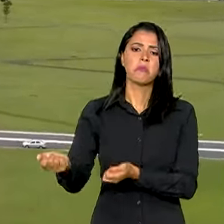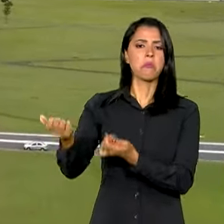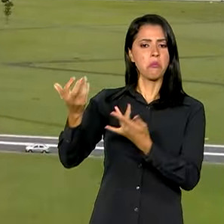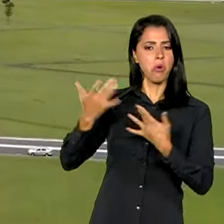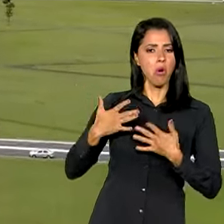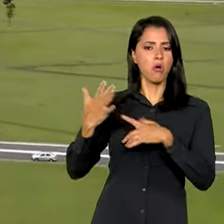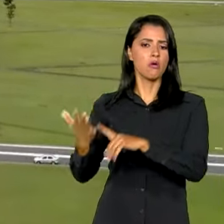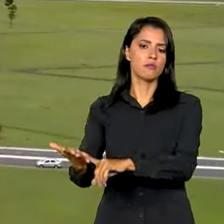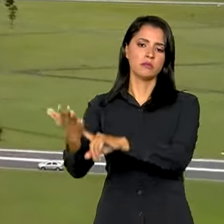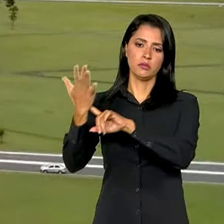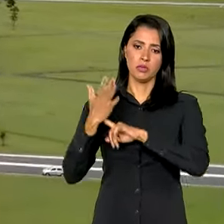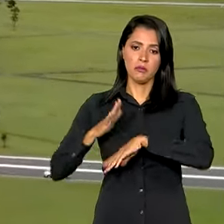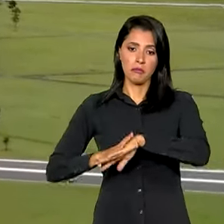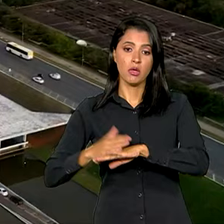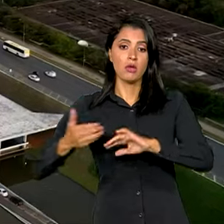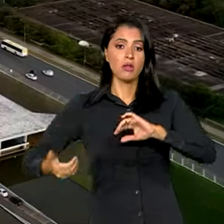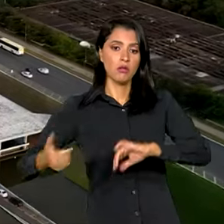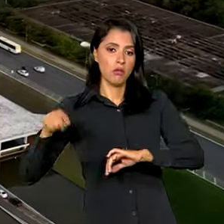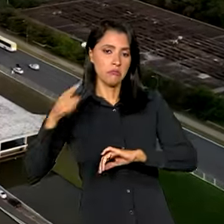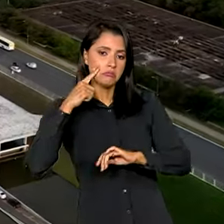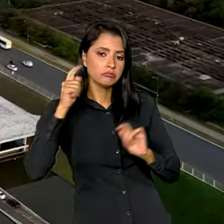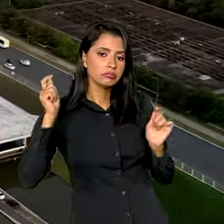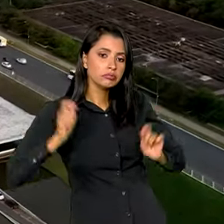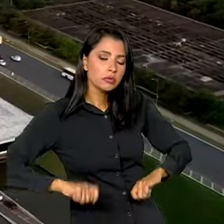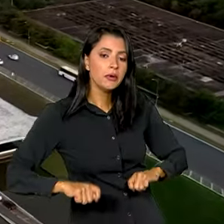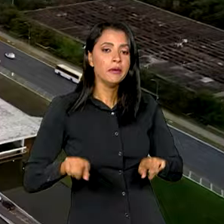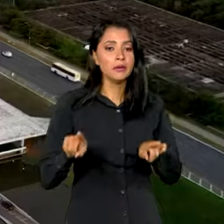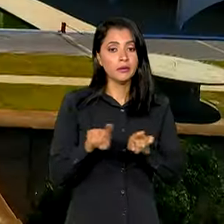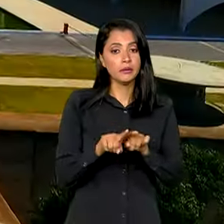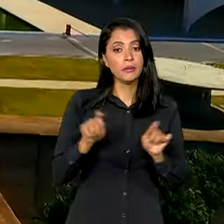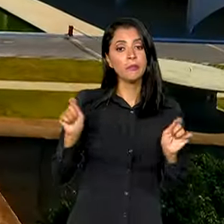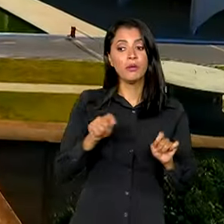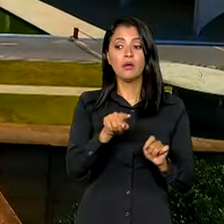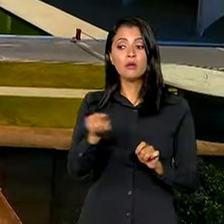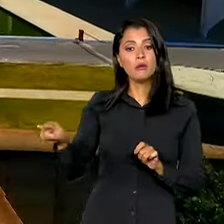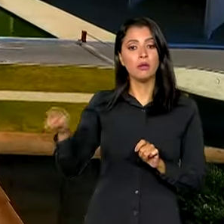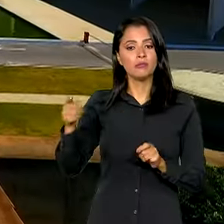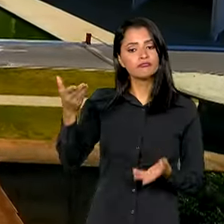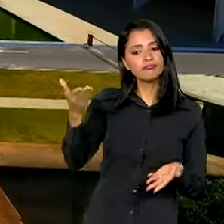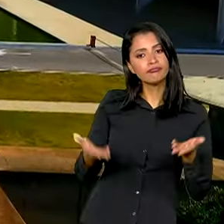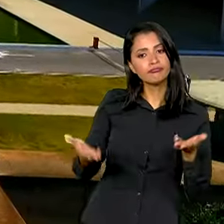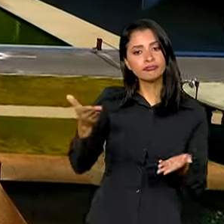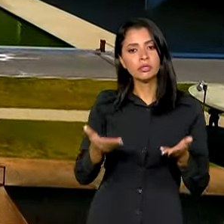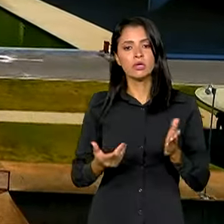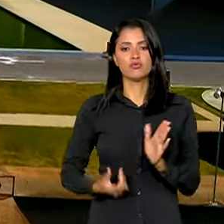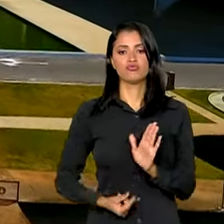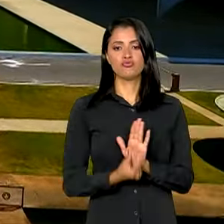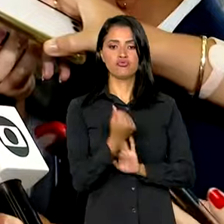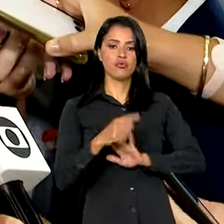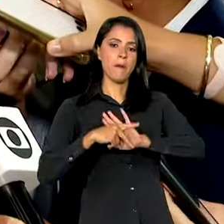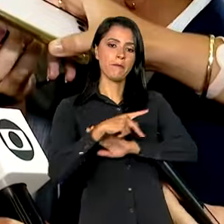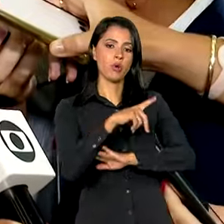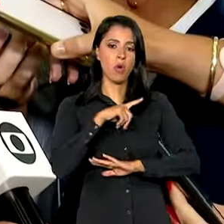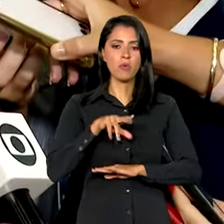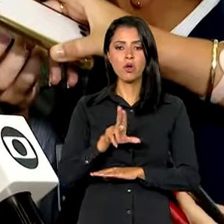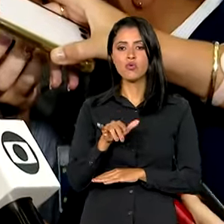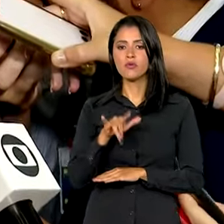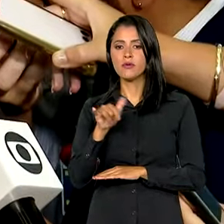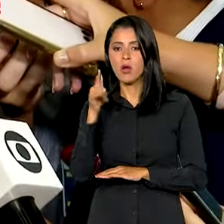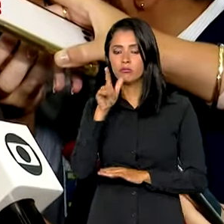ser apresentadas pelo Congresso Nacional e que consigam equilibrar o orçamento da União.